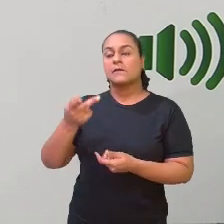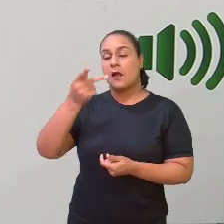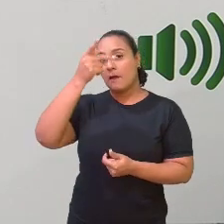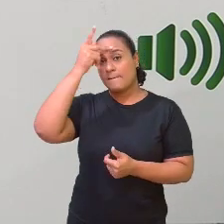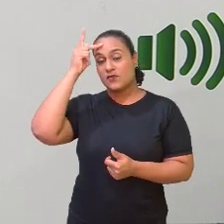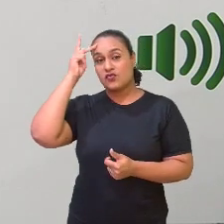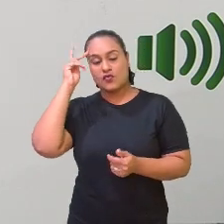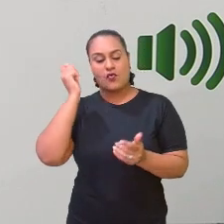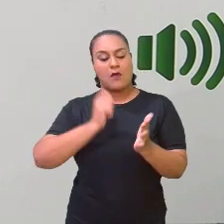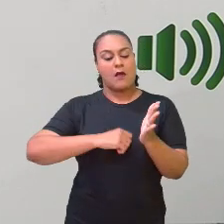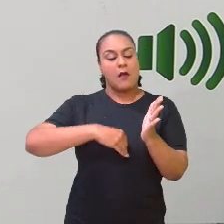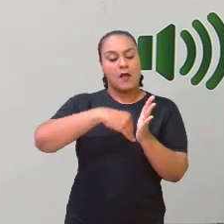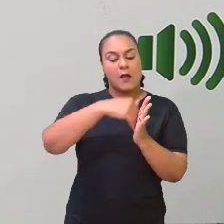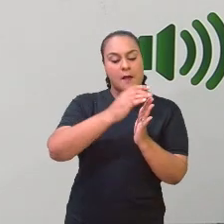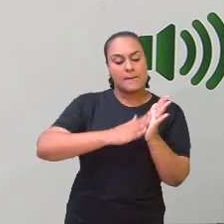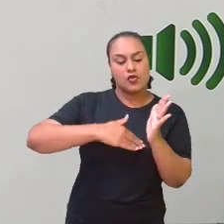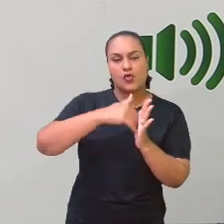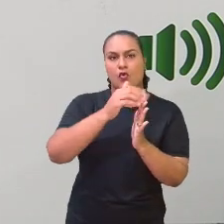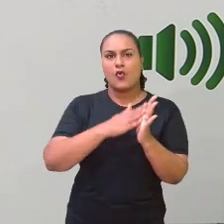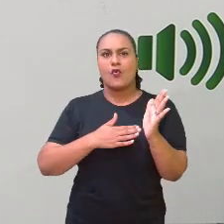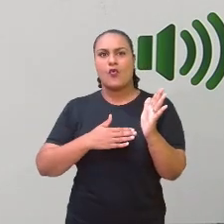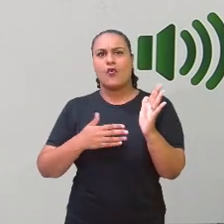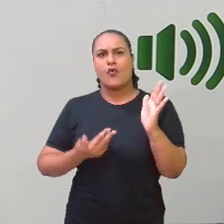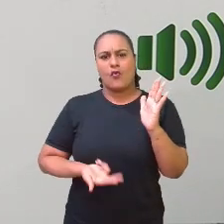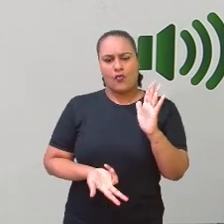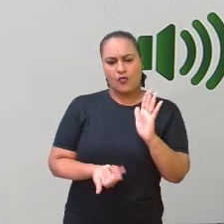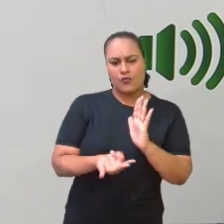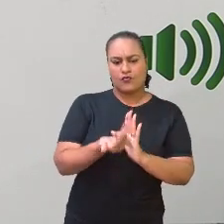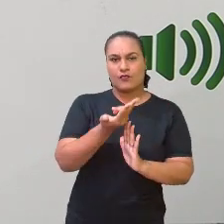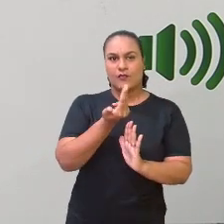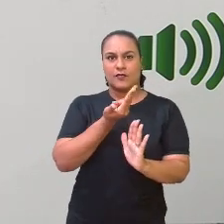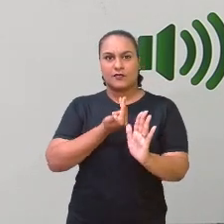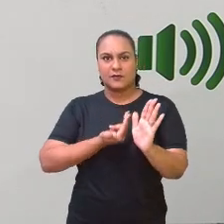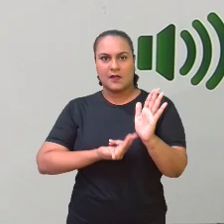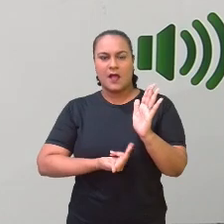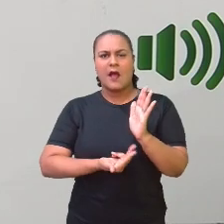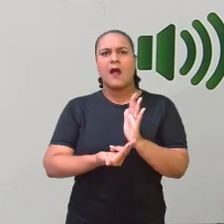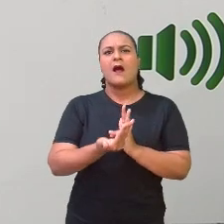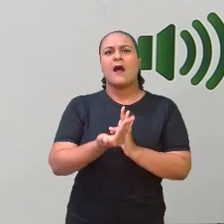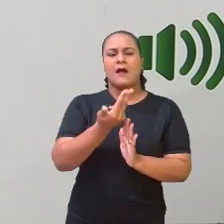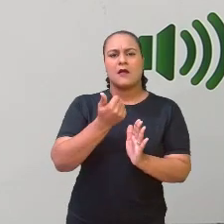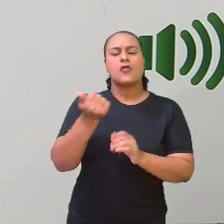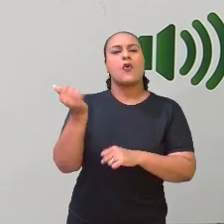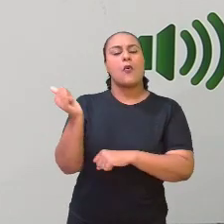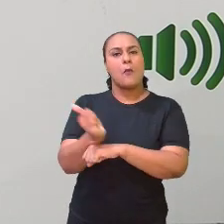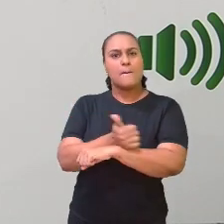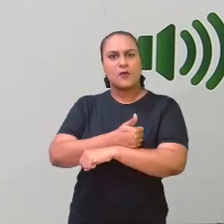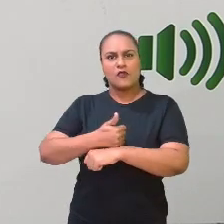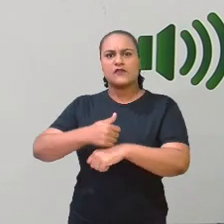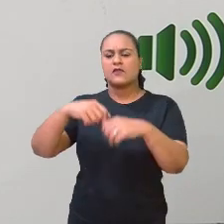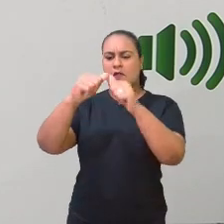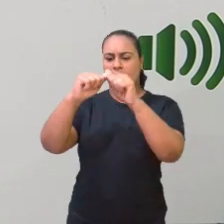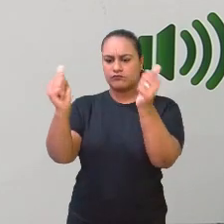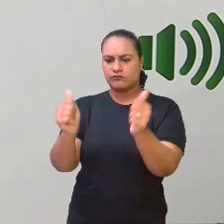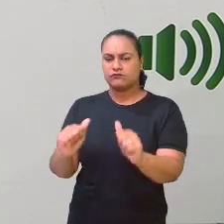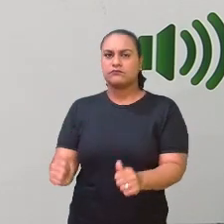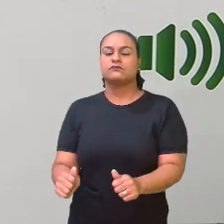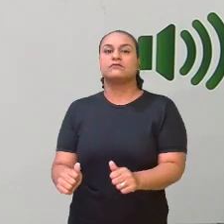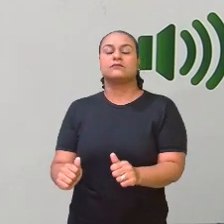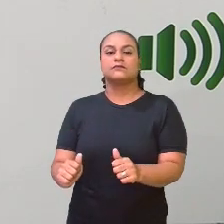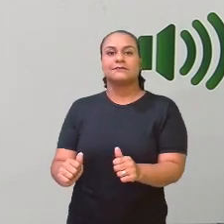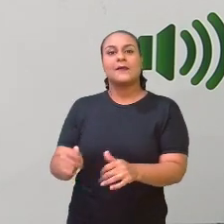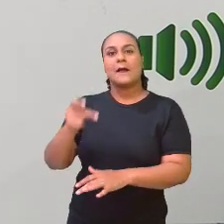pintores, escultores, o artista plástico, né? Até mesmo a pessoa que faz o